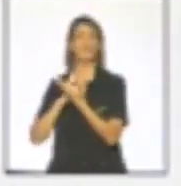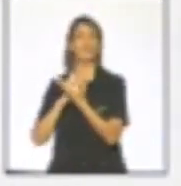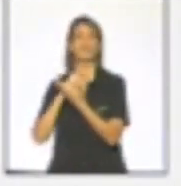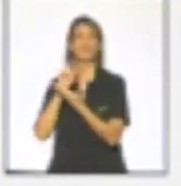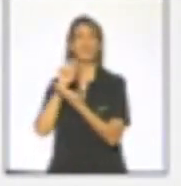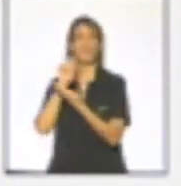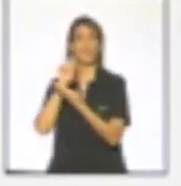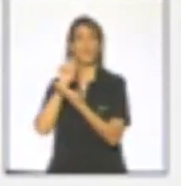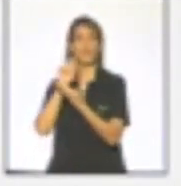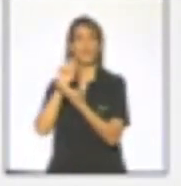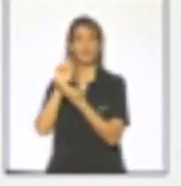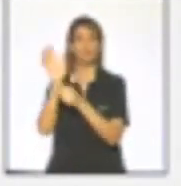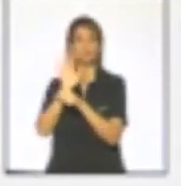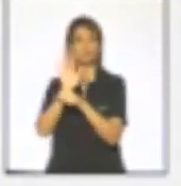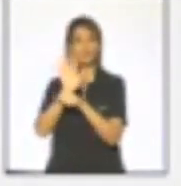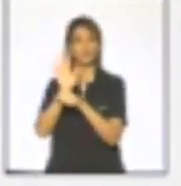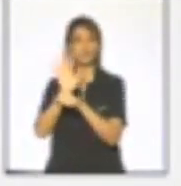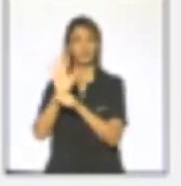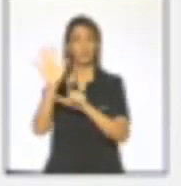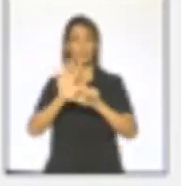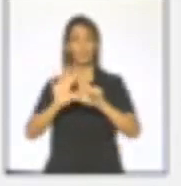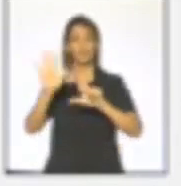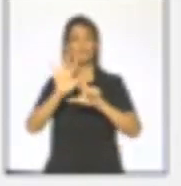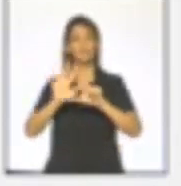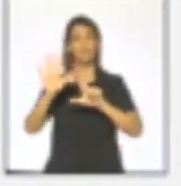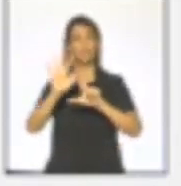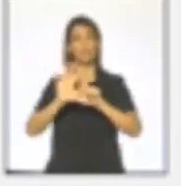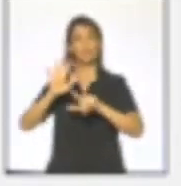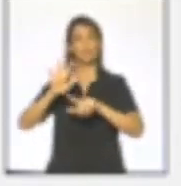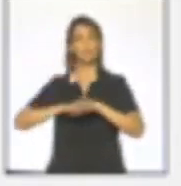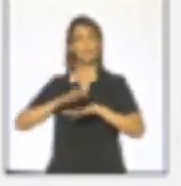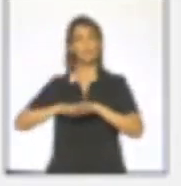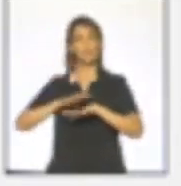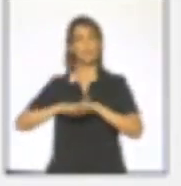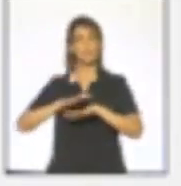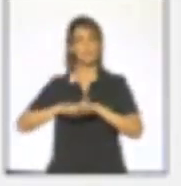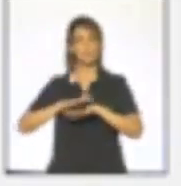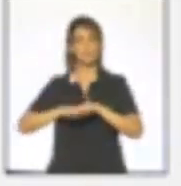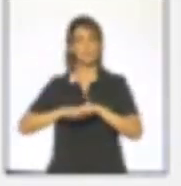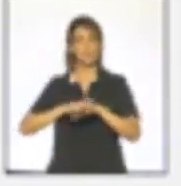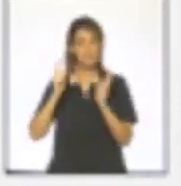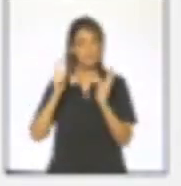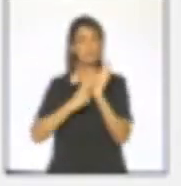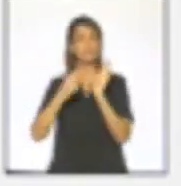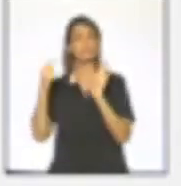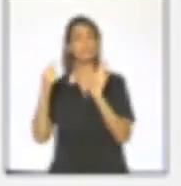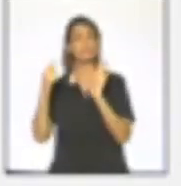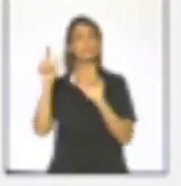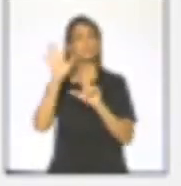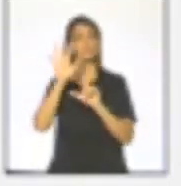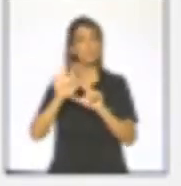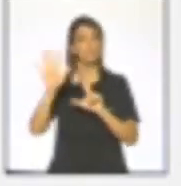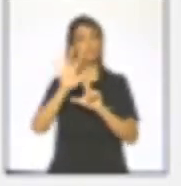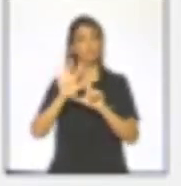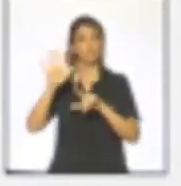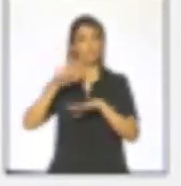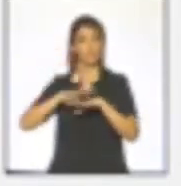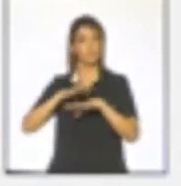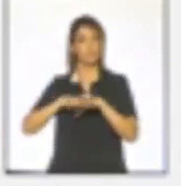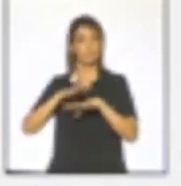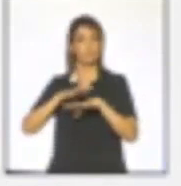um vídeo falando sobre plataforma de matemática. Você clicando nessa plataforma de